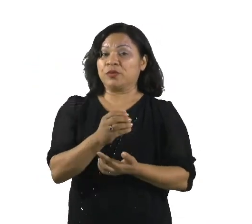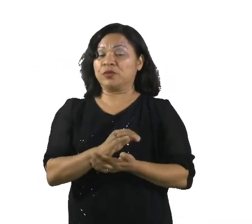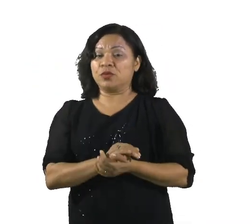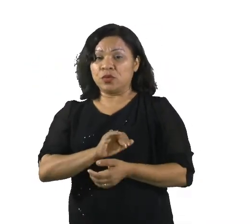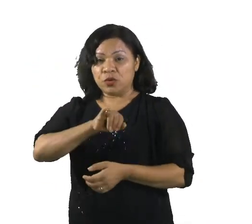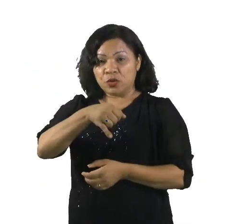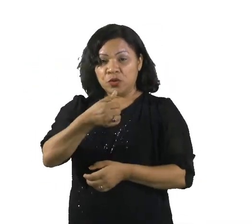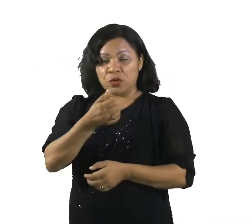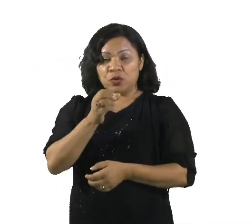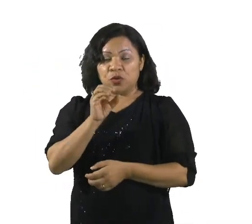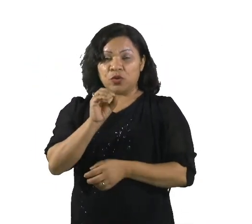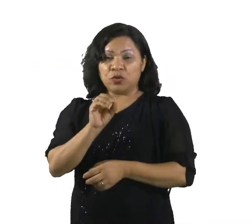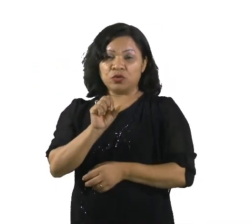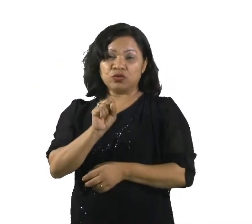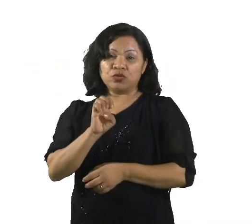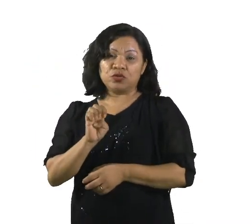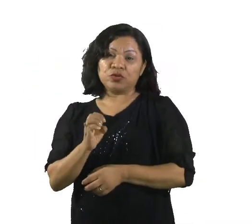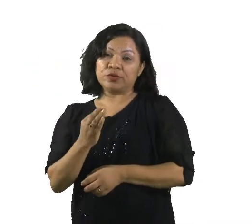Ela é uma pintura de